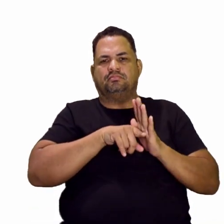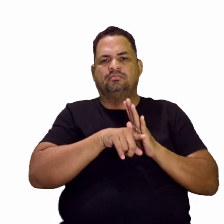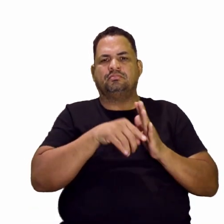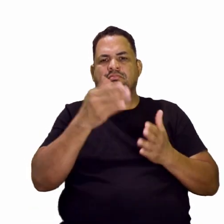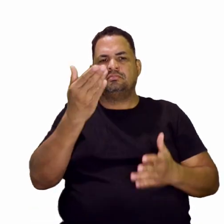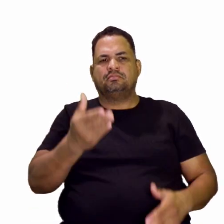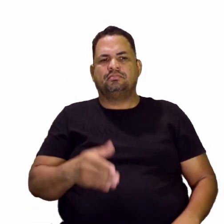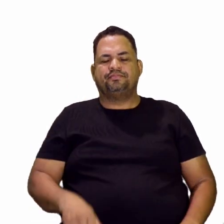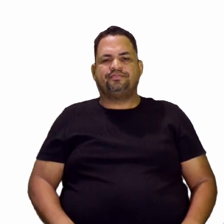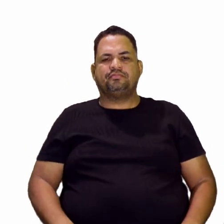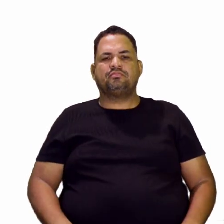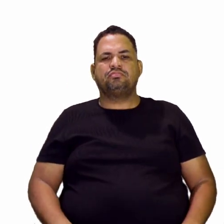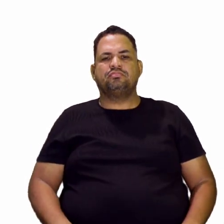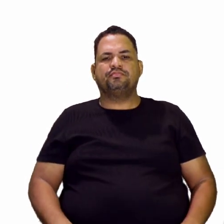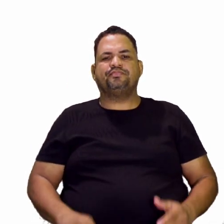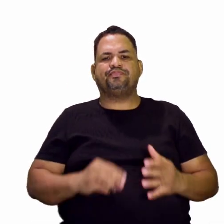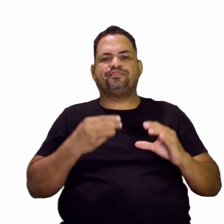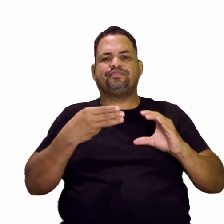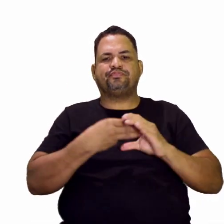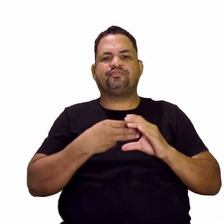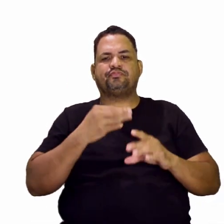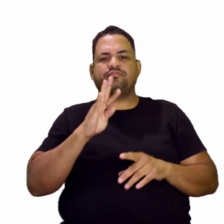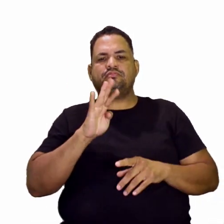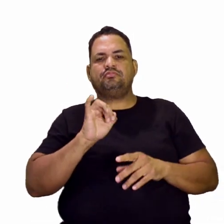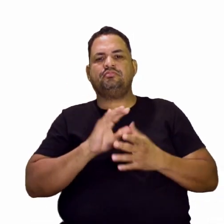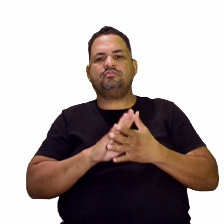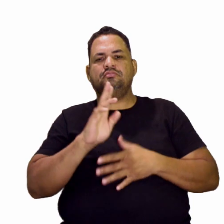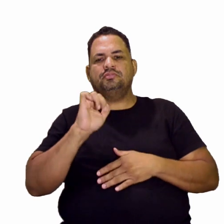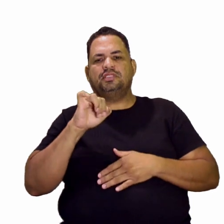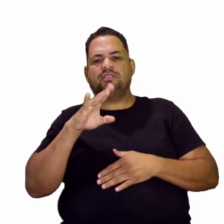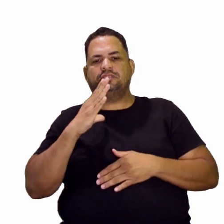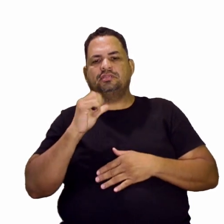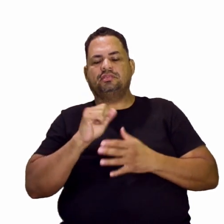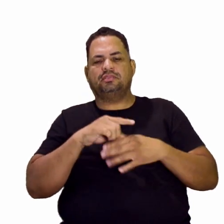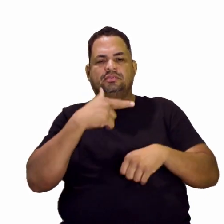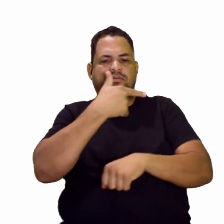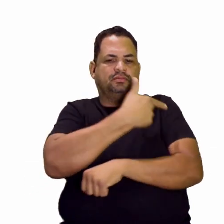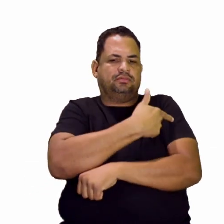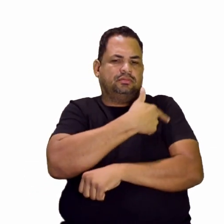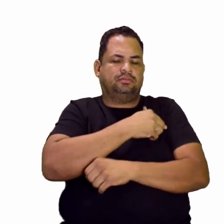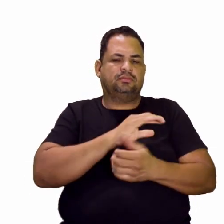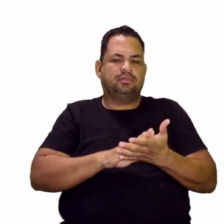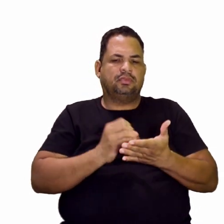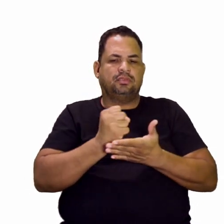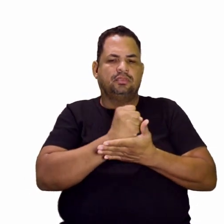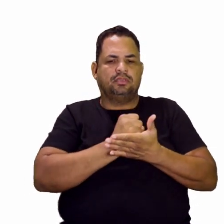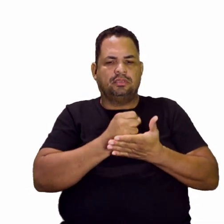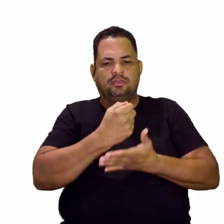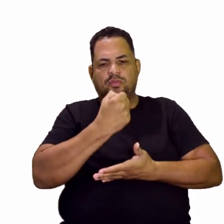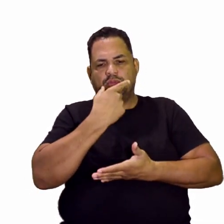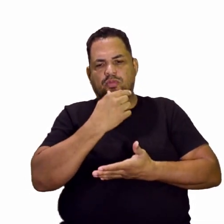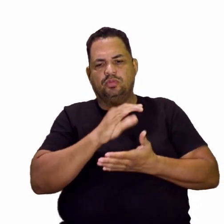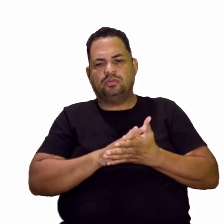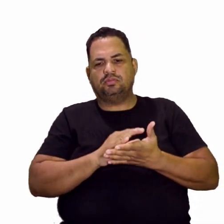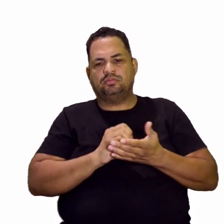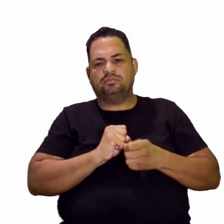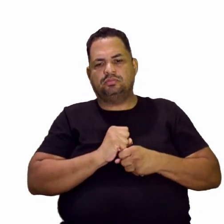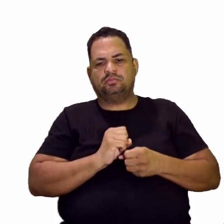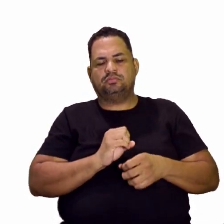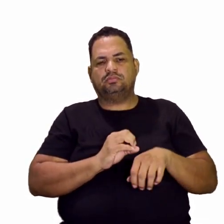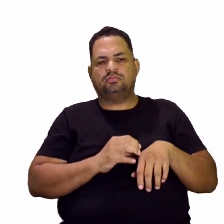biologia: células-troncos, transgênicos, vacinas, medicamentos,